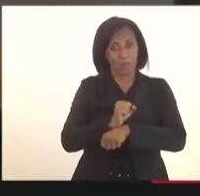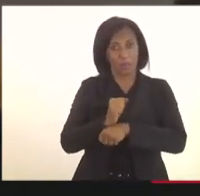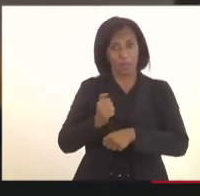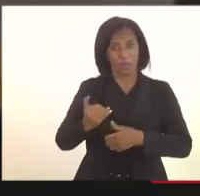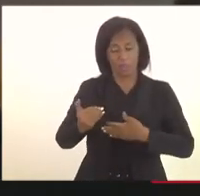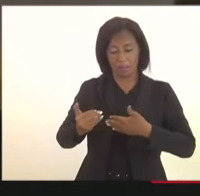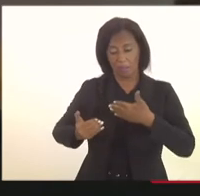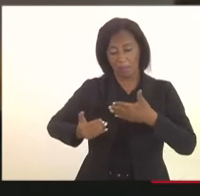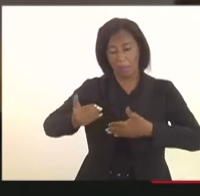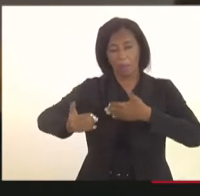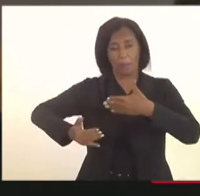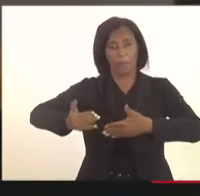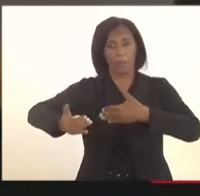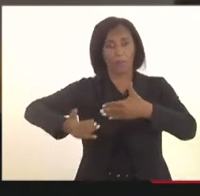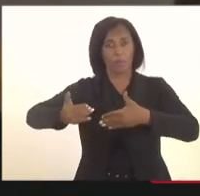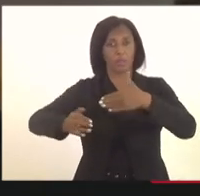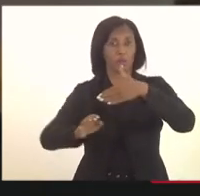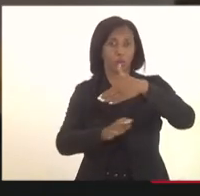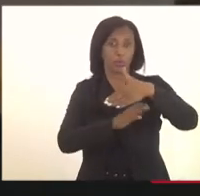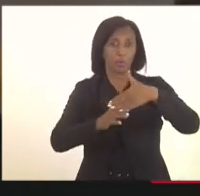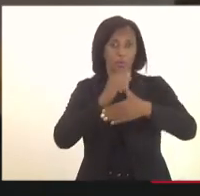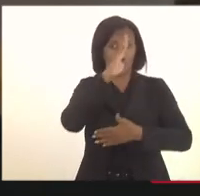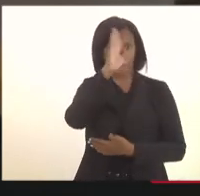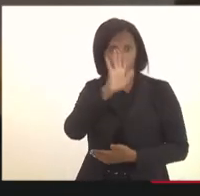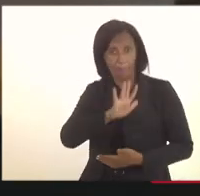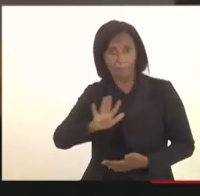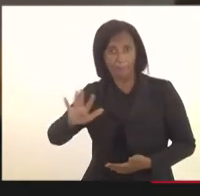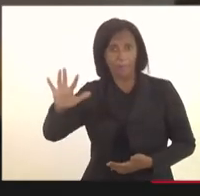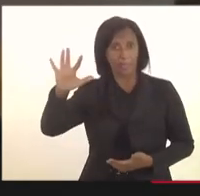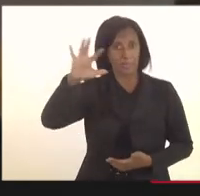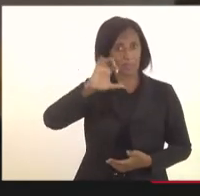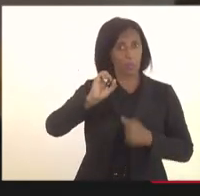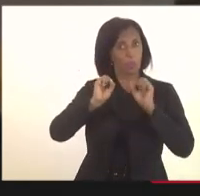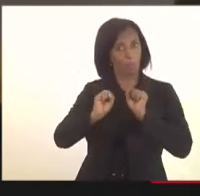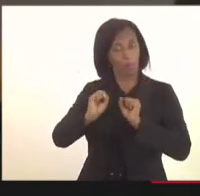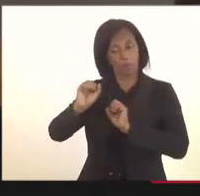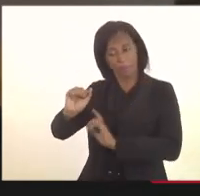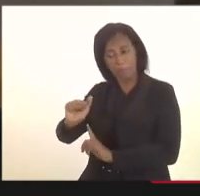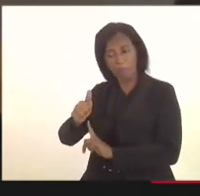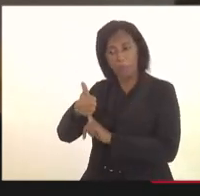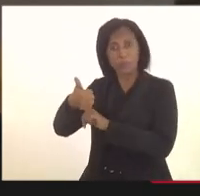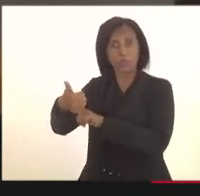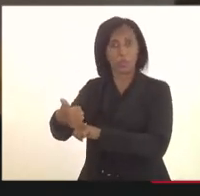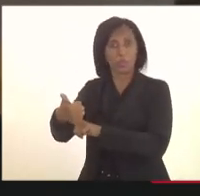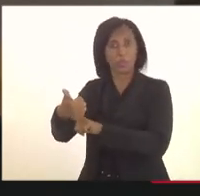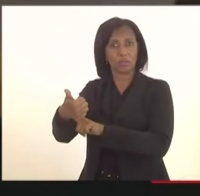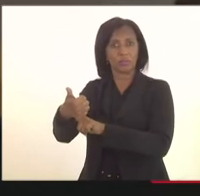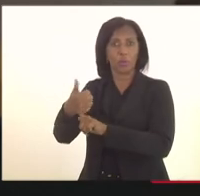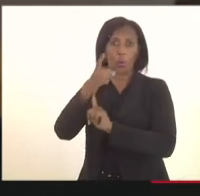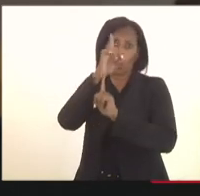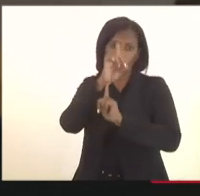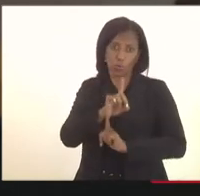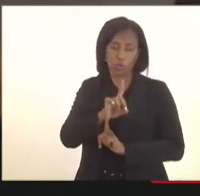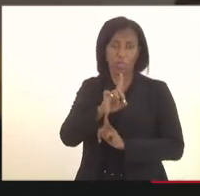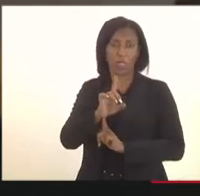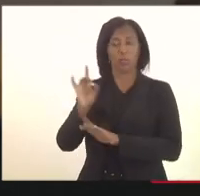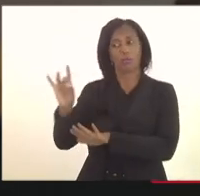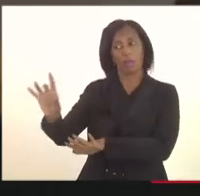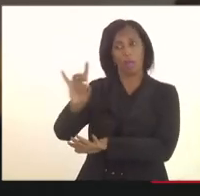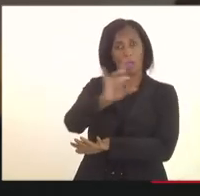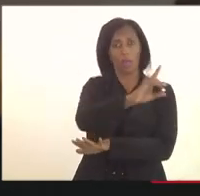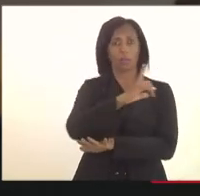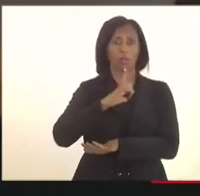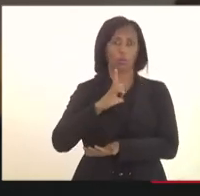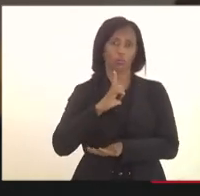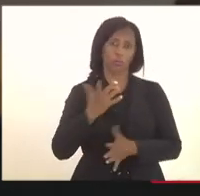de maturação como empresa no Brasil, a relação seja sempre positiva, resguardados os direitos que cada parte tem de recorrer como queira.